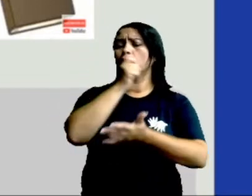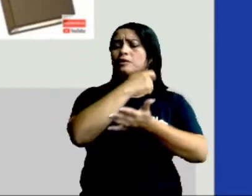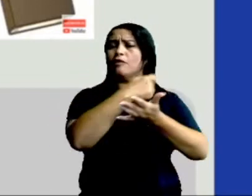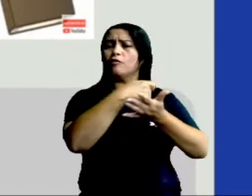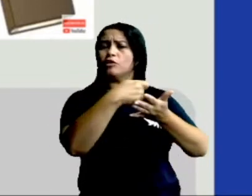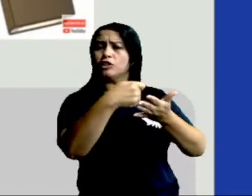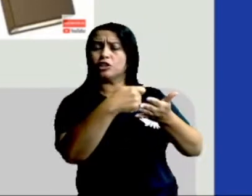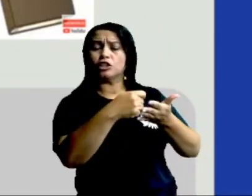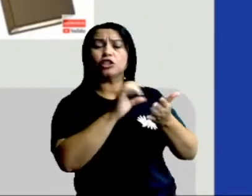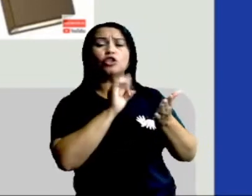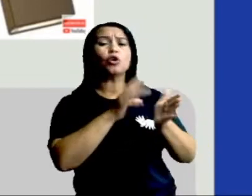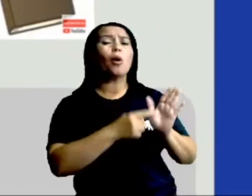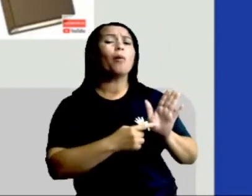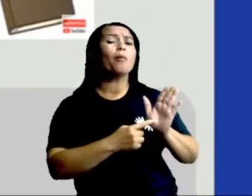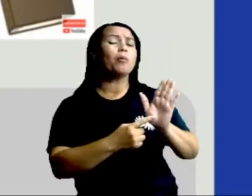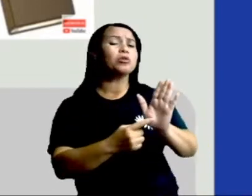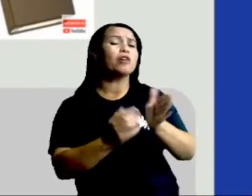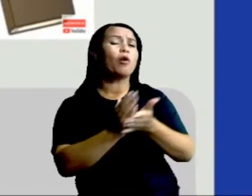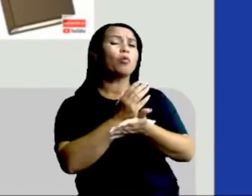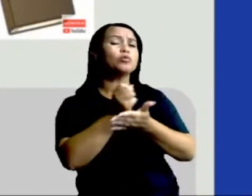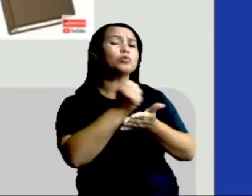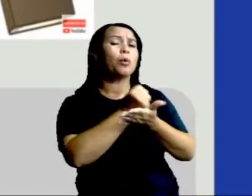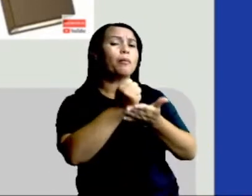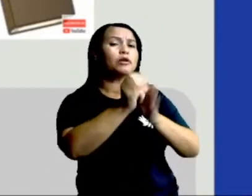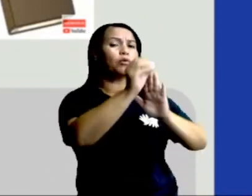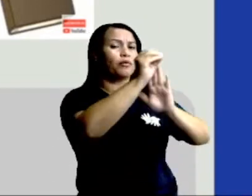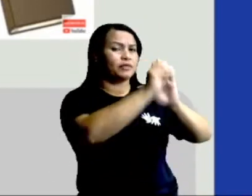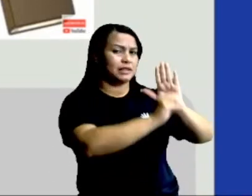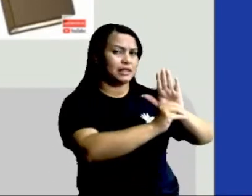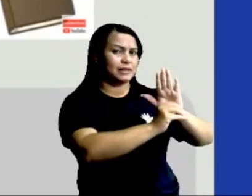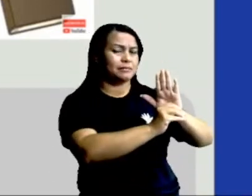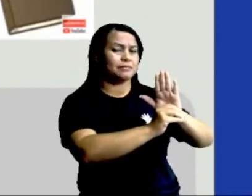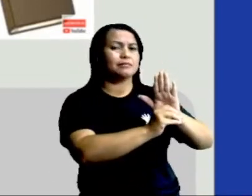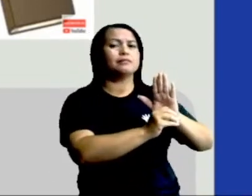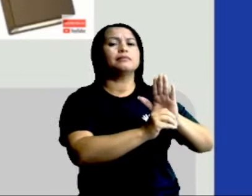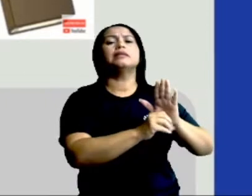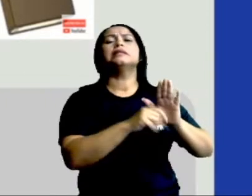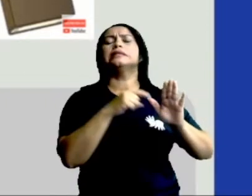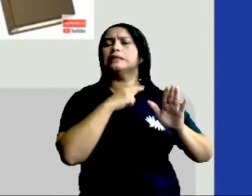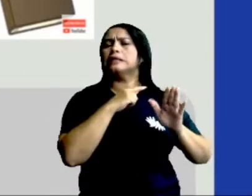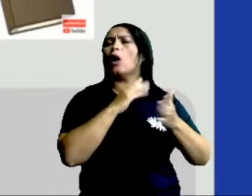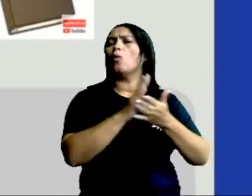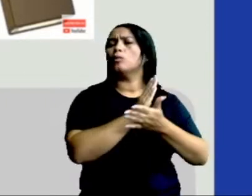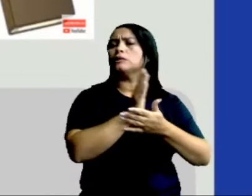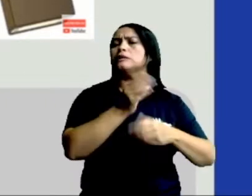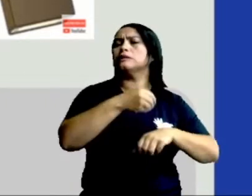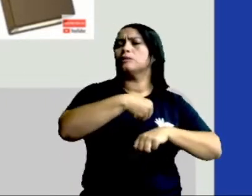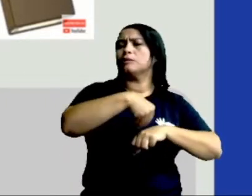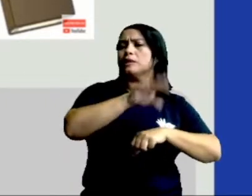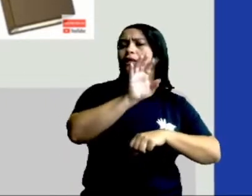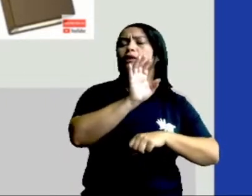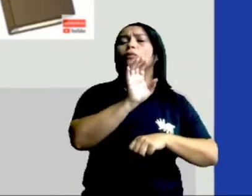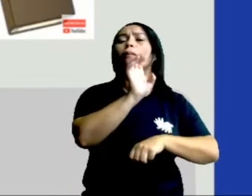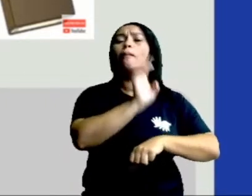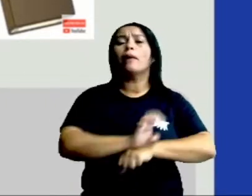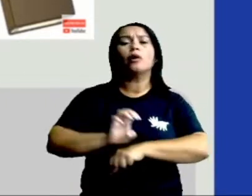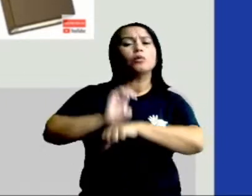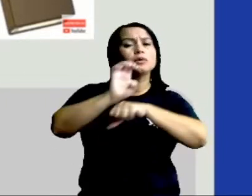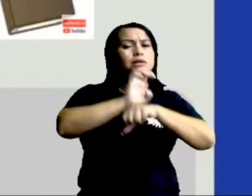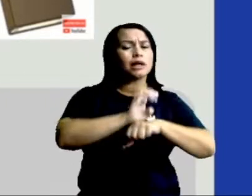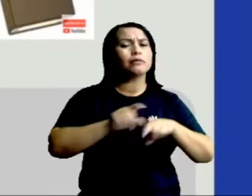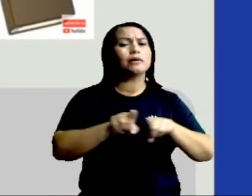se referiam apenas aos documentos oficiais, ou seja, aqueles emitidos pelo Estado e